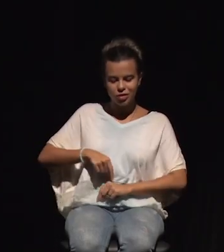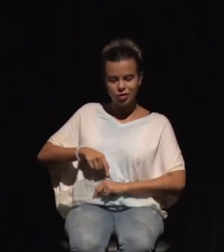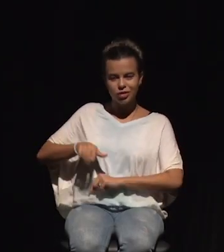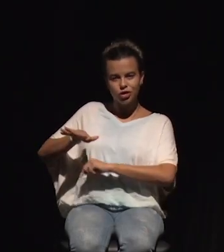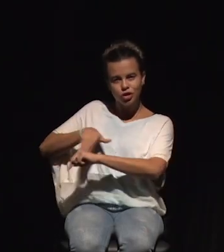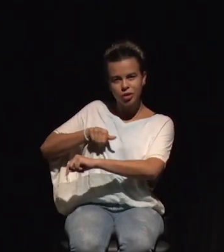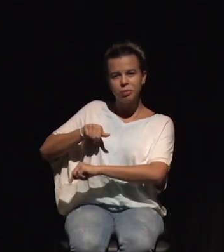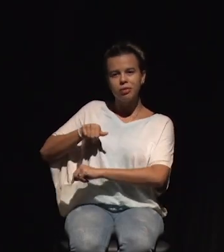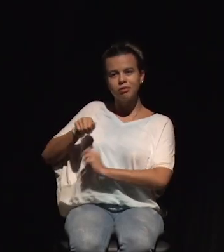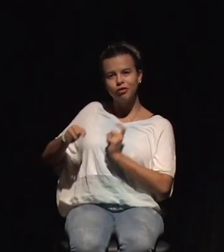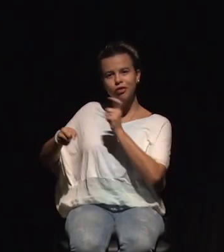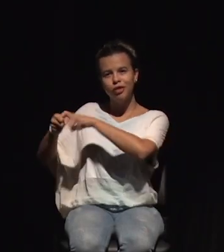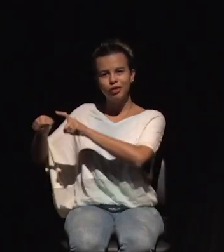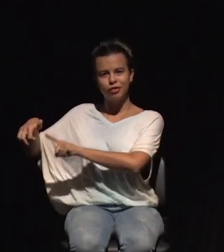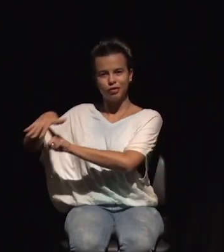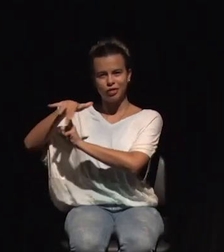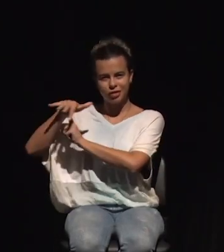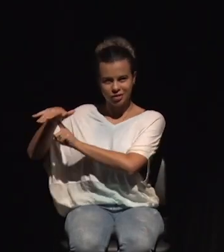nós